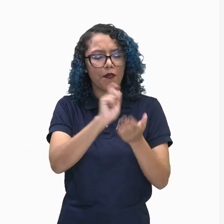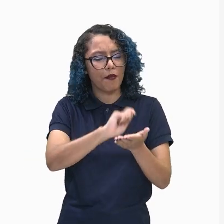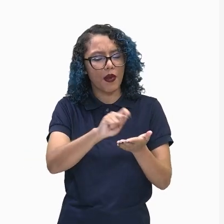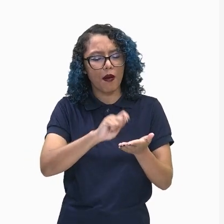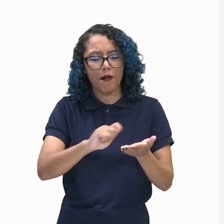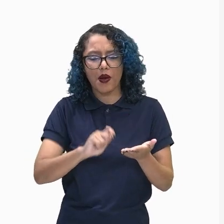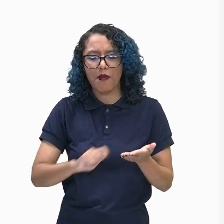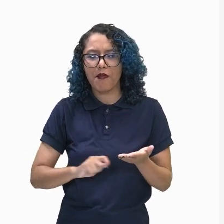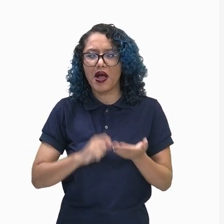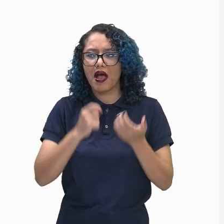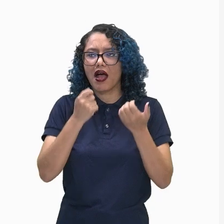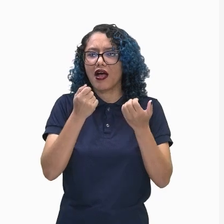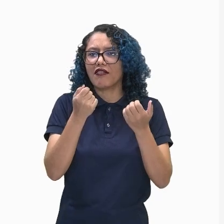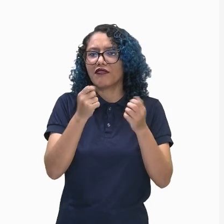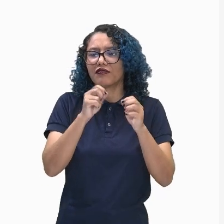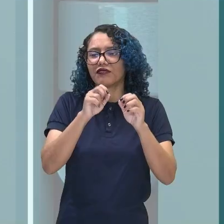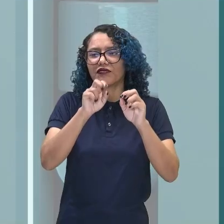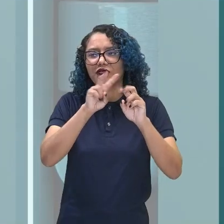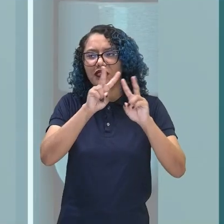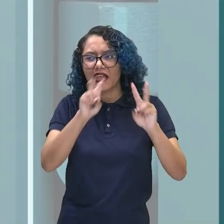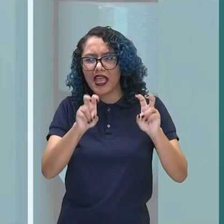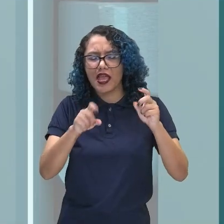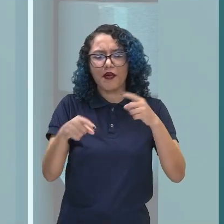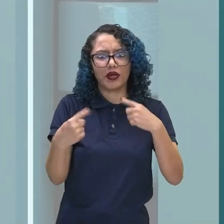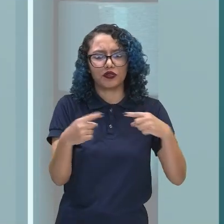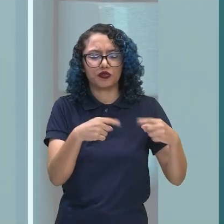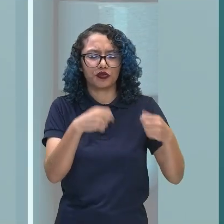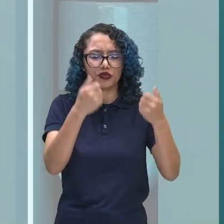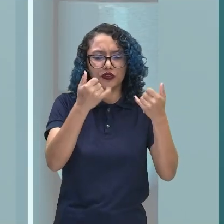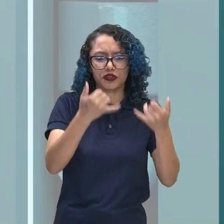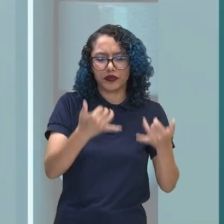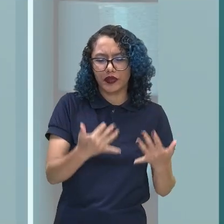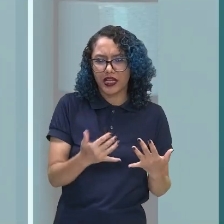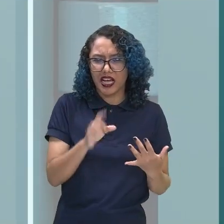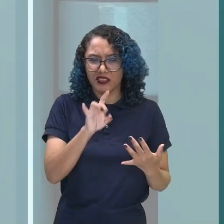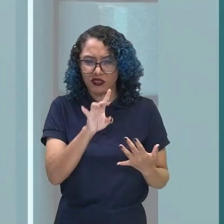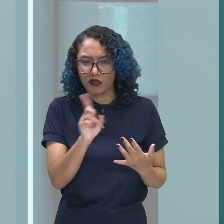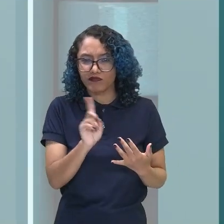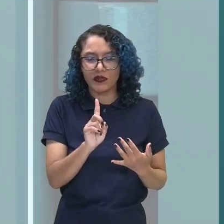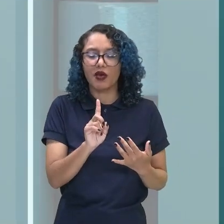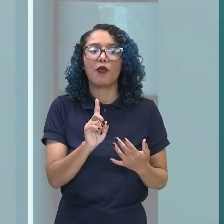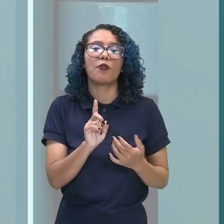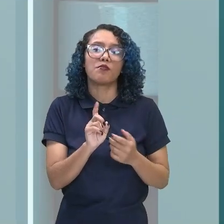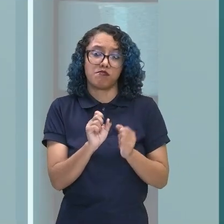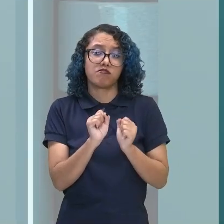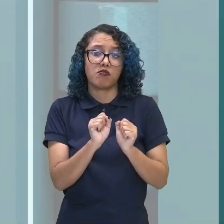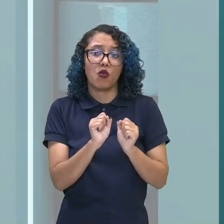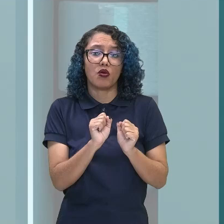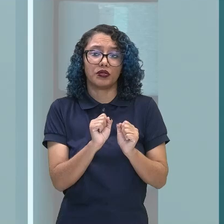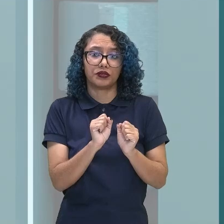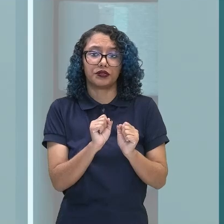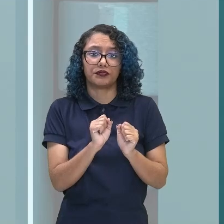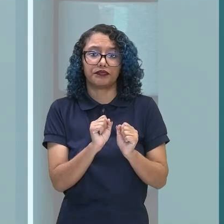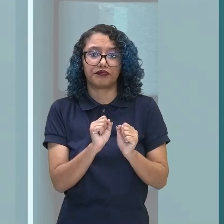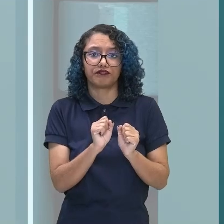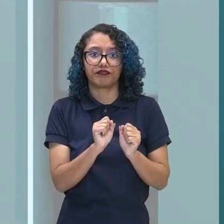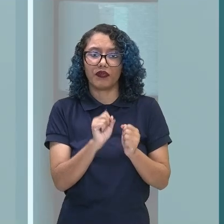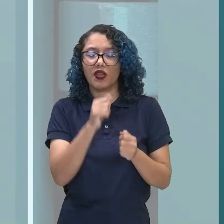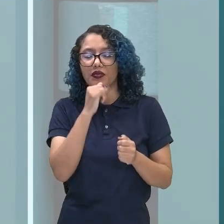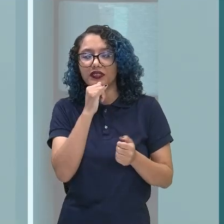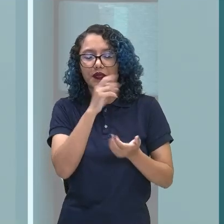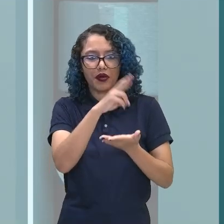texto, escrever o texto, né? Simplesmente fazer um texto, uma